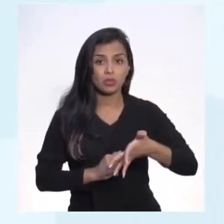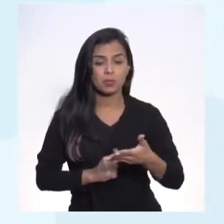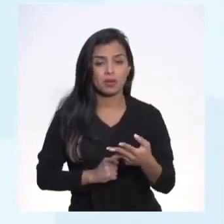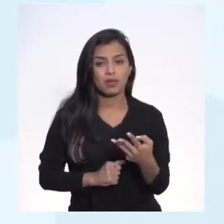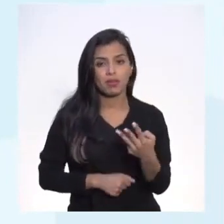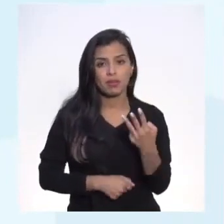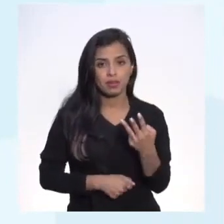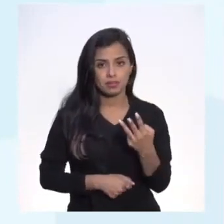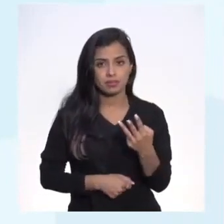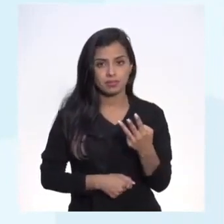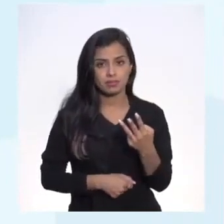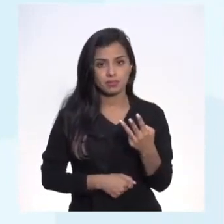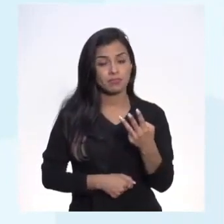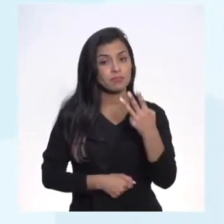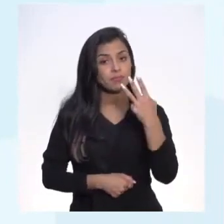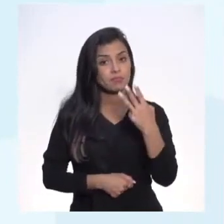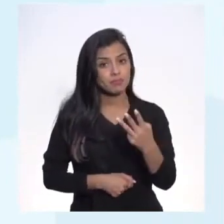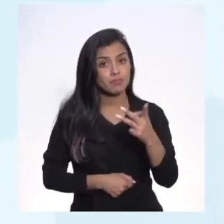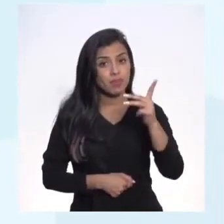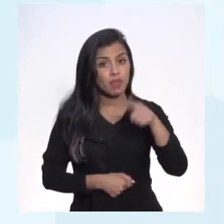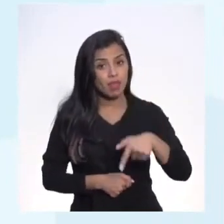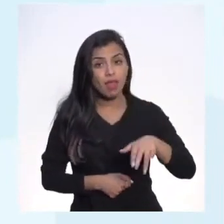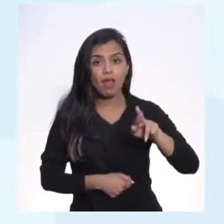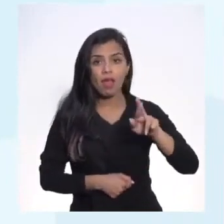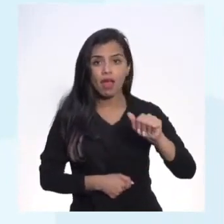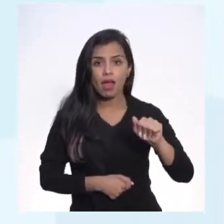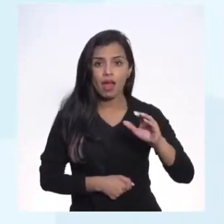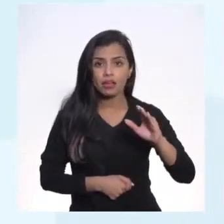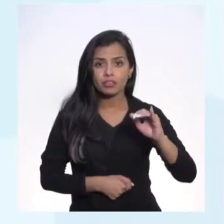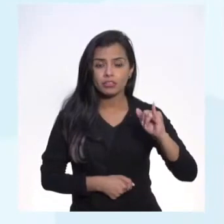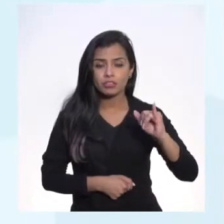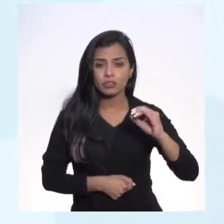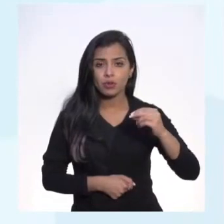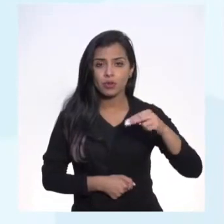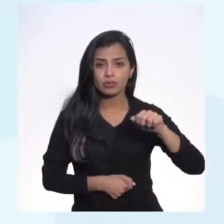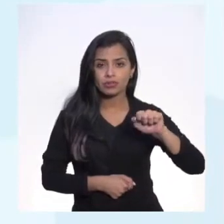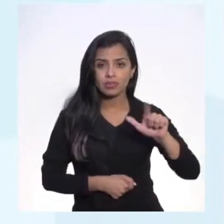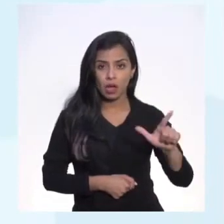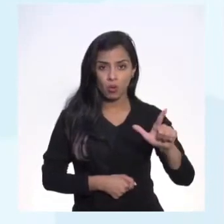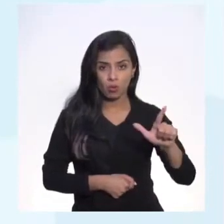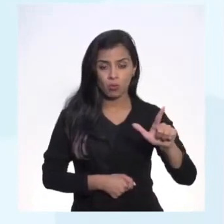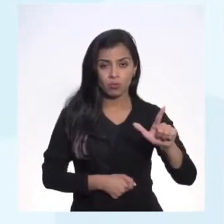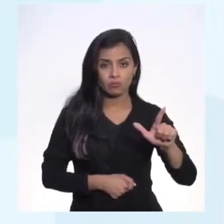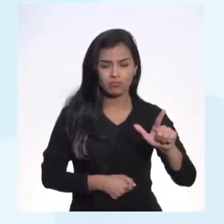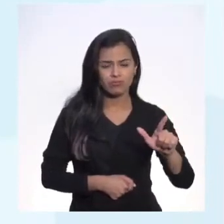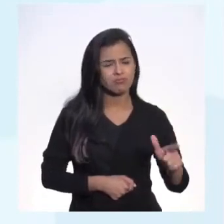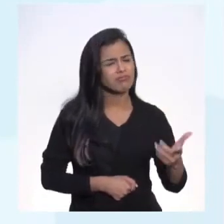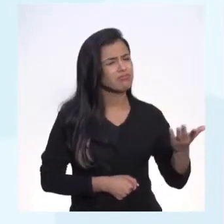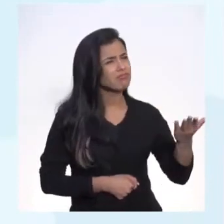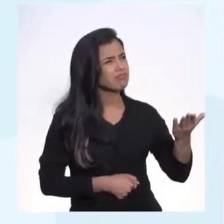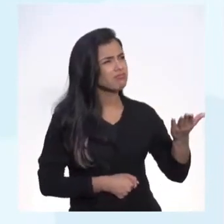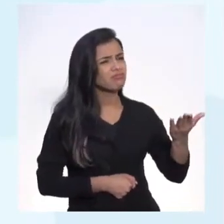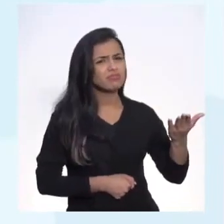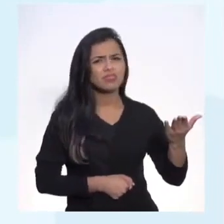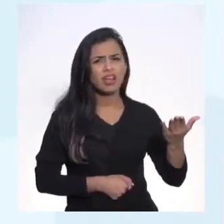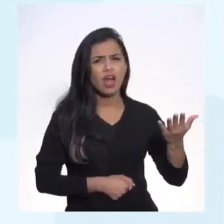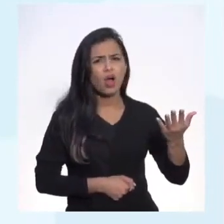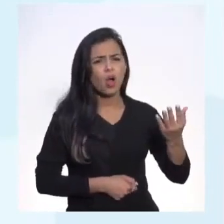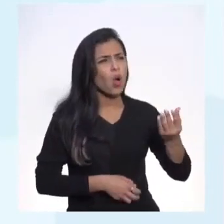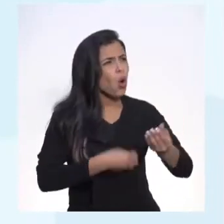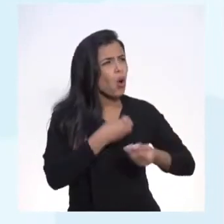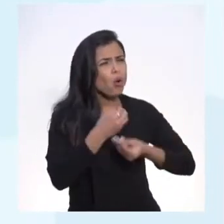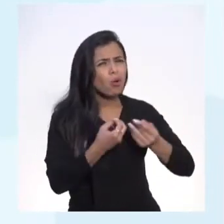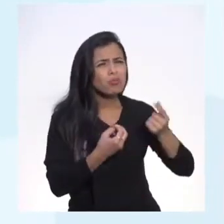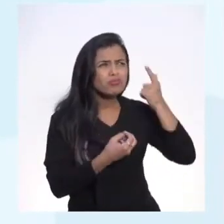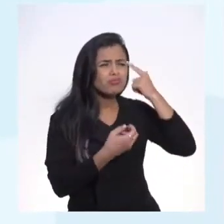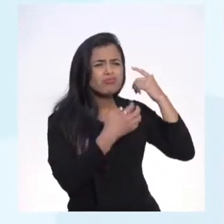3. 3 é um número racional. Aí você pode falar, professora, mas como que eu faço para